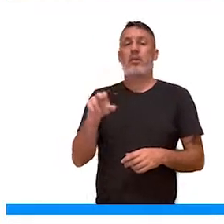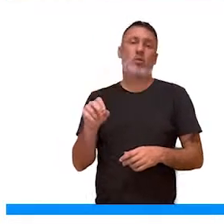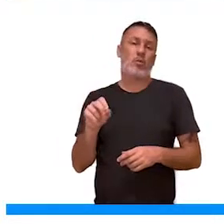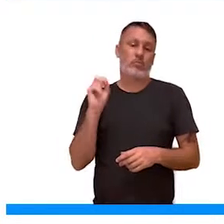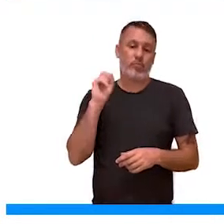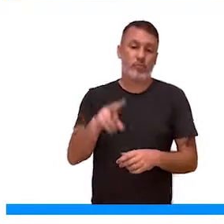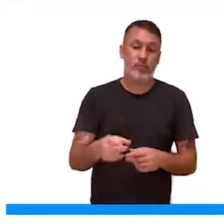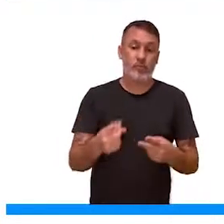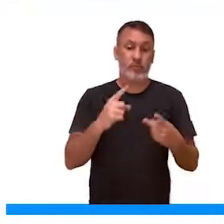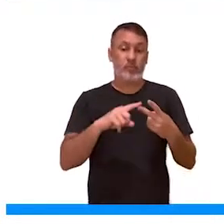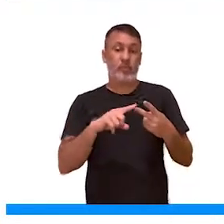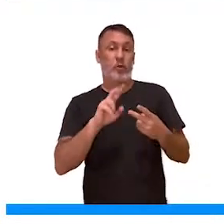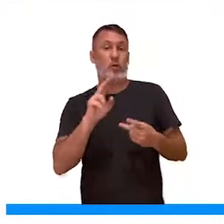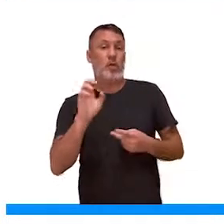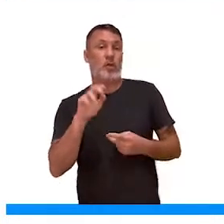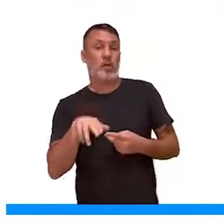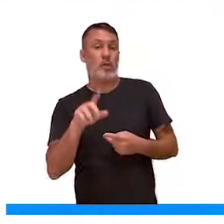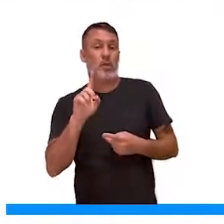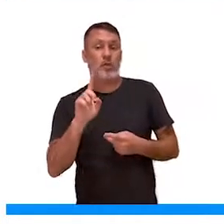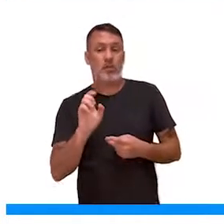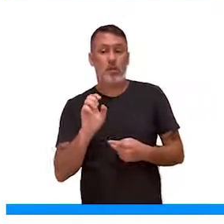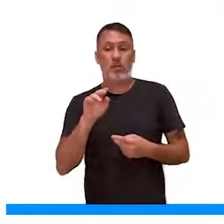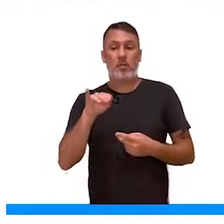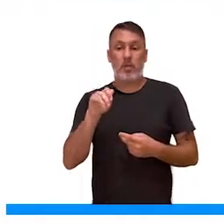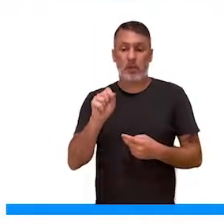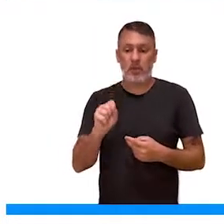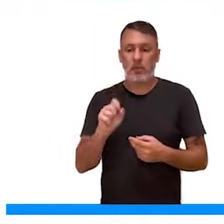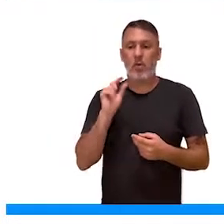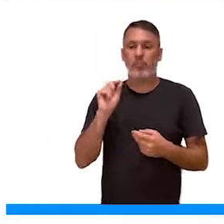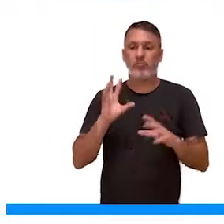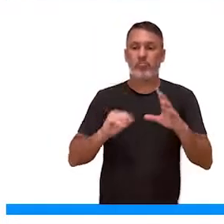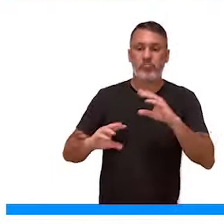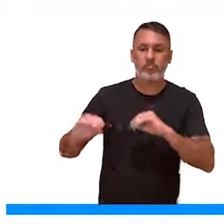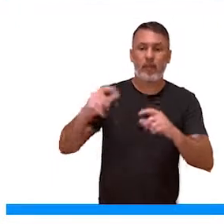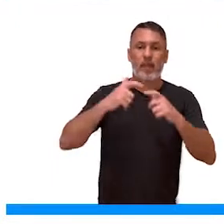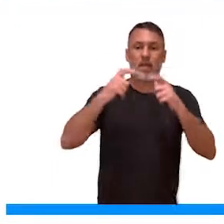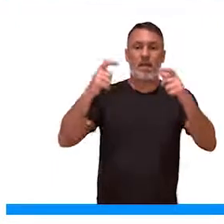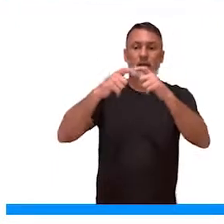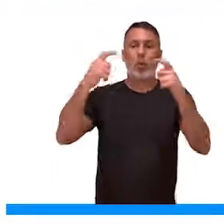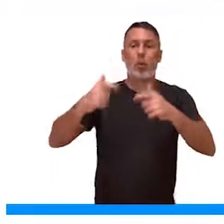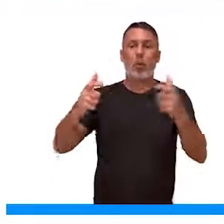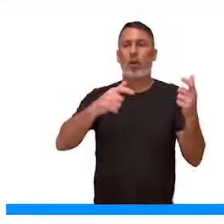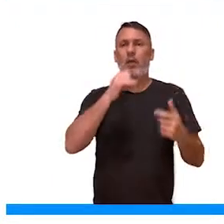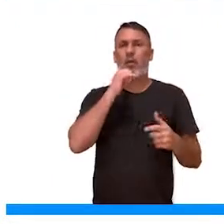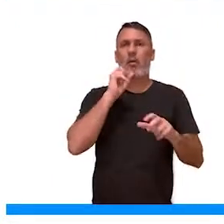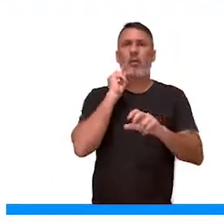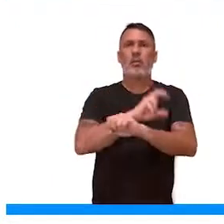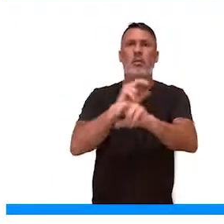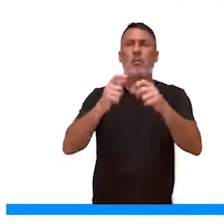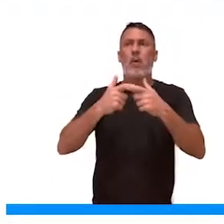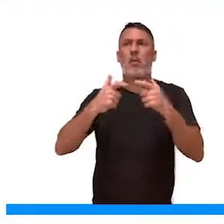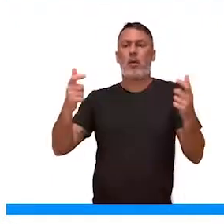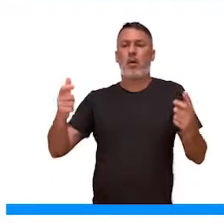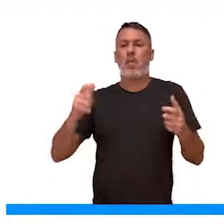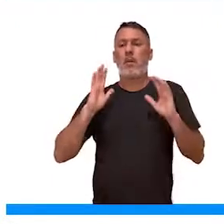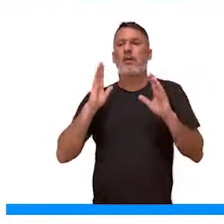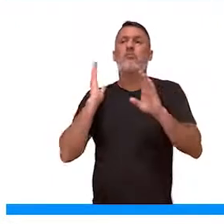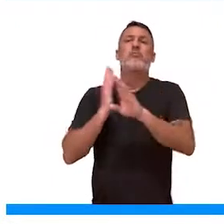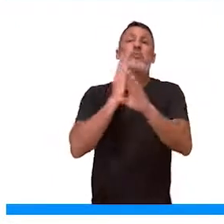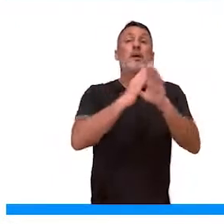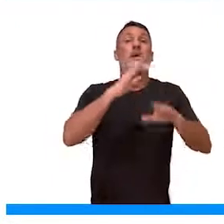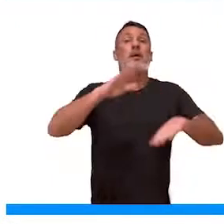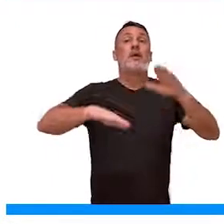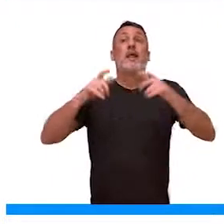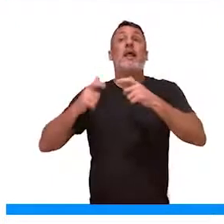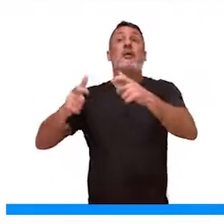o tétano. A gente pode ter as endemias, que são aquelas moléstias que afetam um grande número de pessoas, porém é